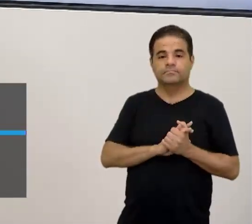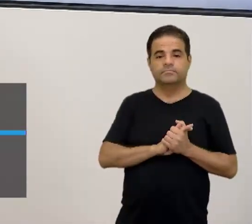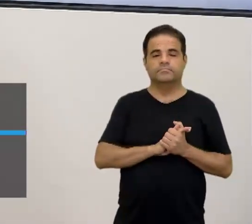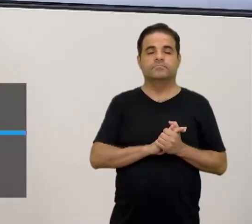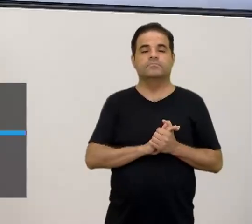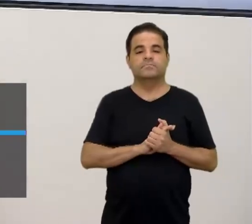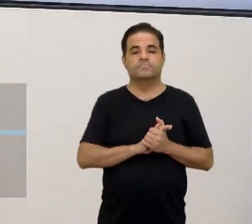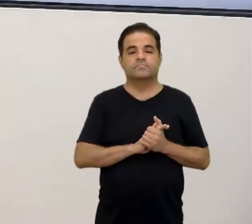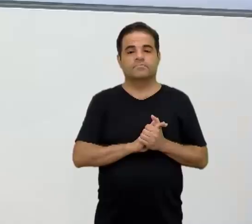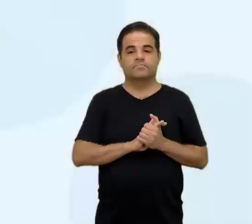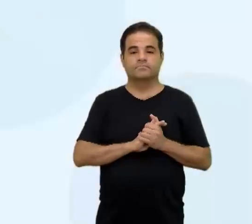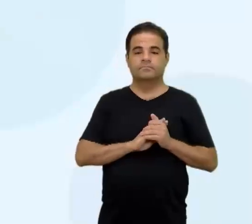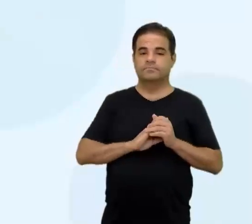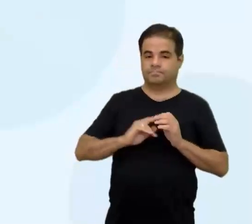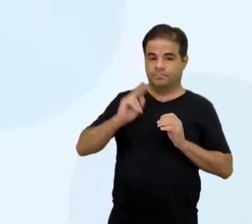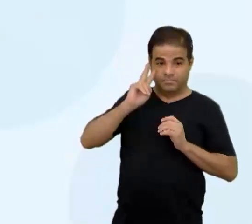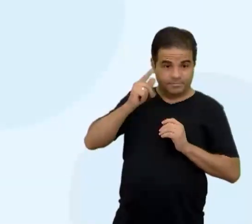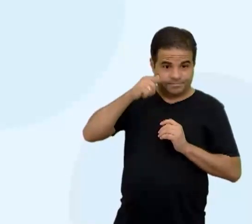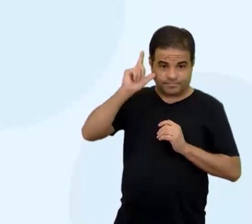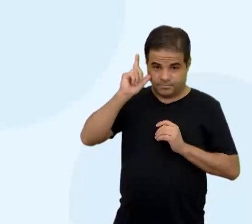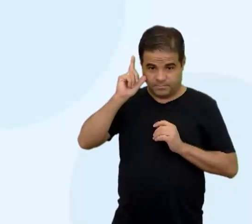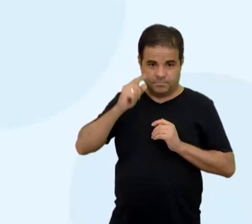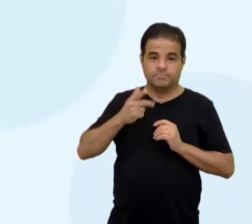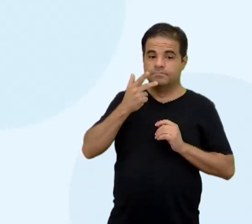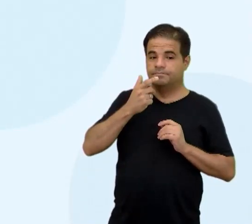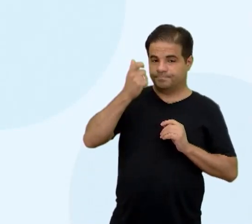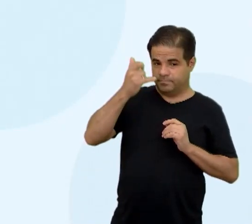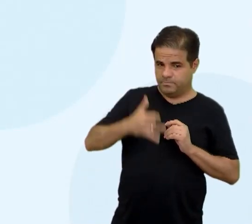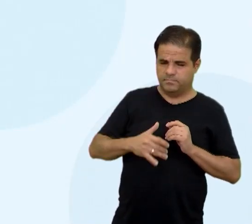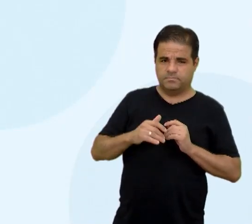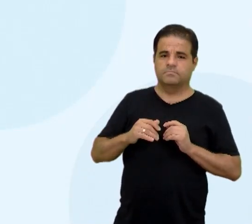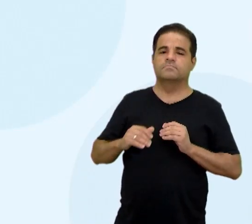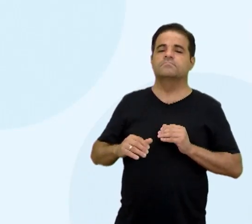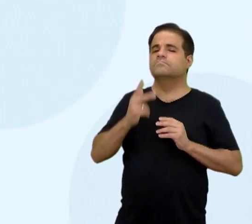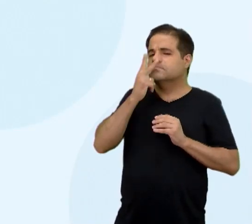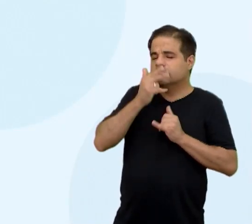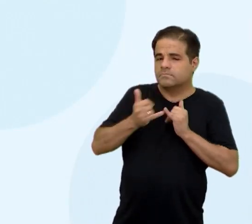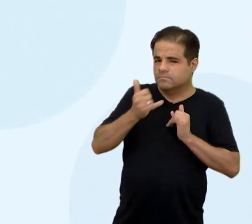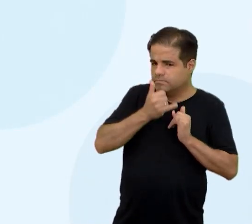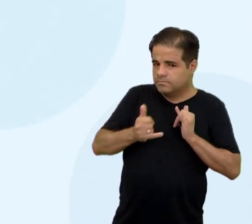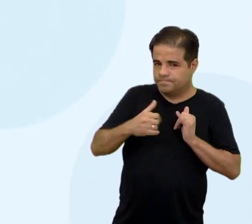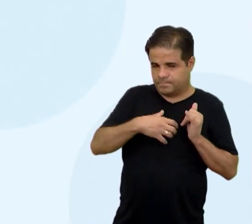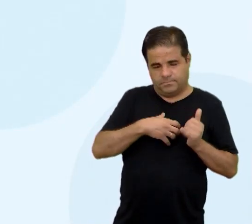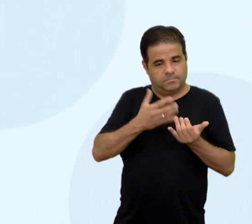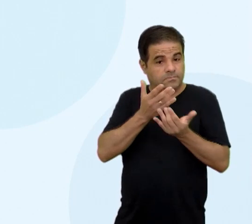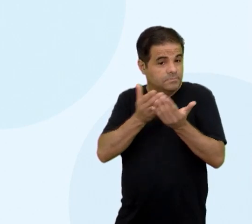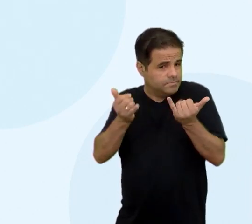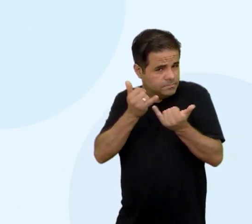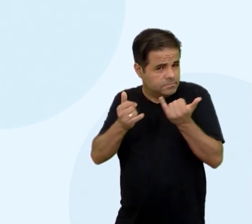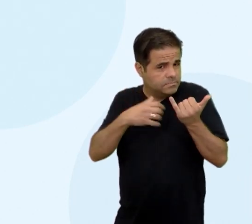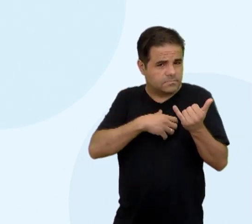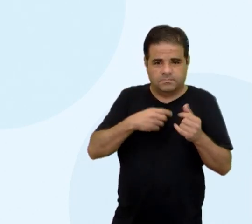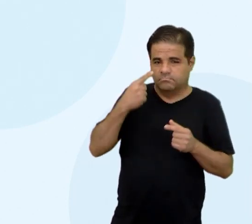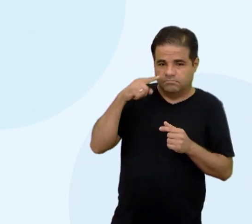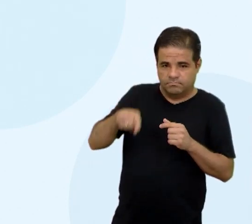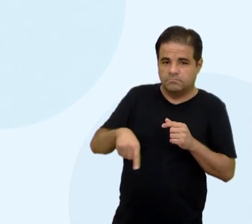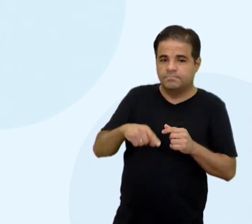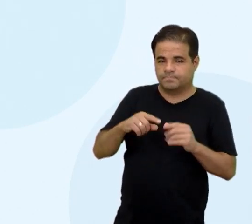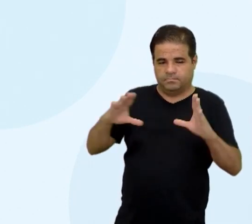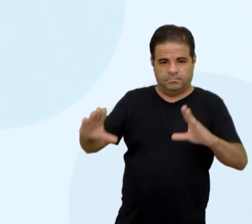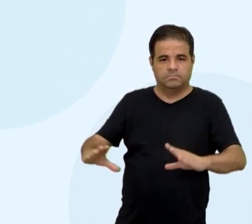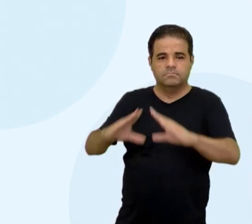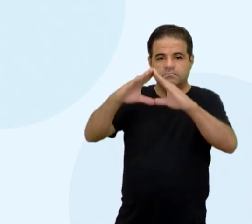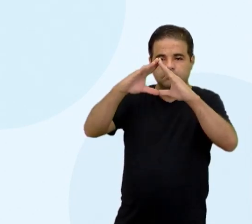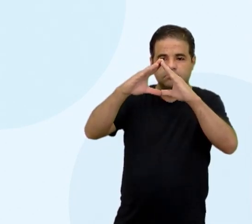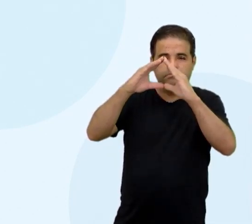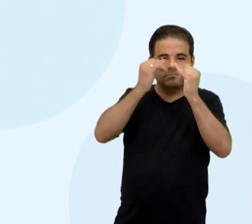lá. Vamos só relembrar ontem, ó. Então, a gente falou o seguinte: casos de semelhança são maneiras mais simples de identificar